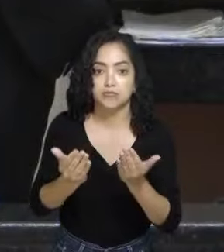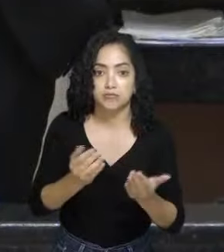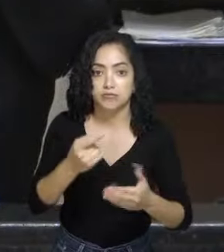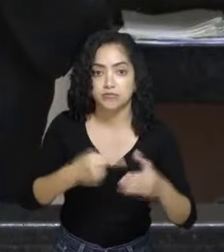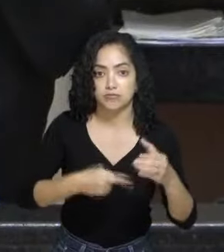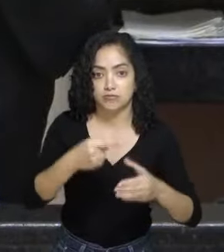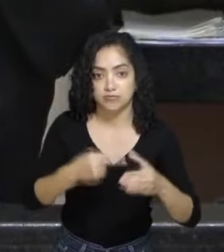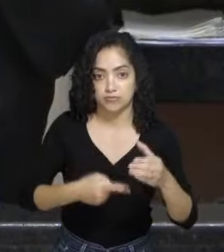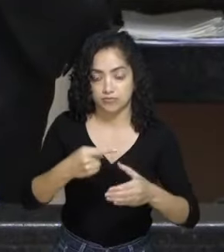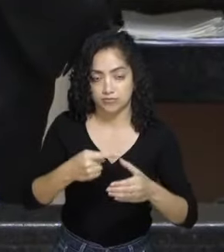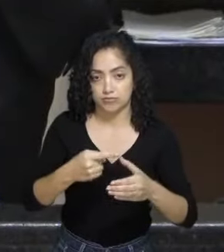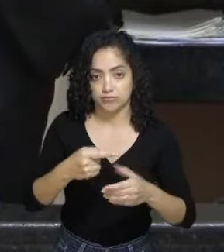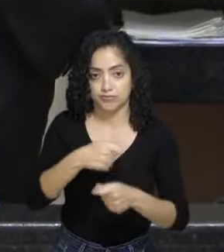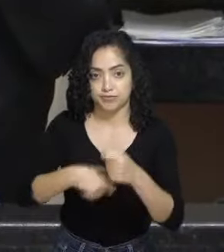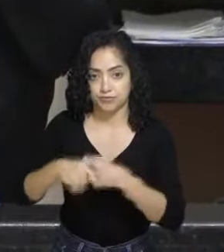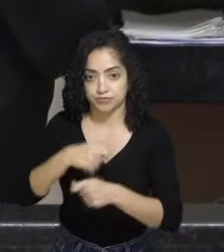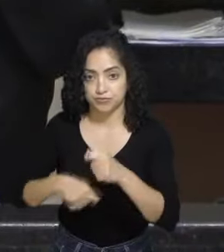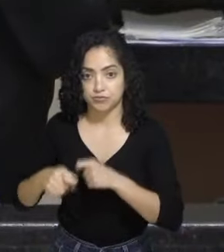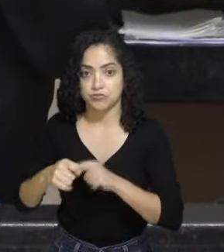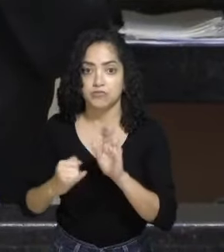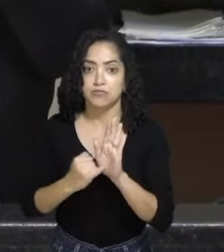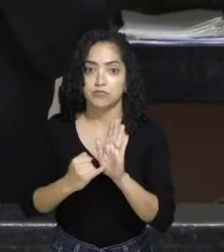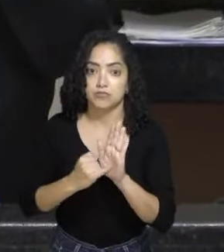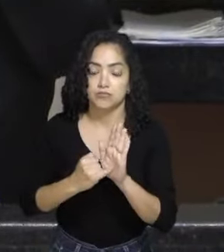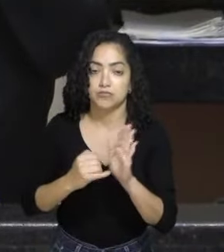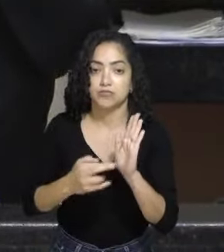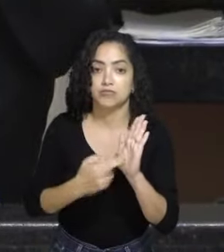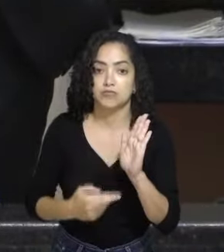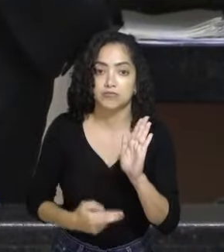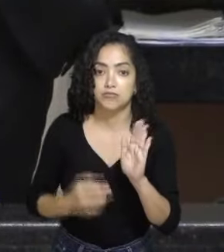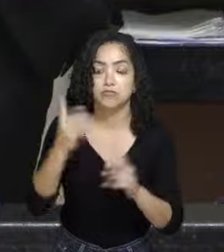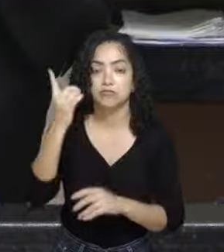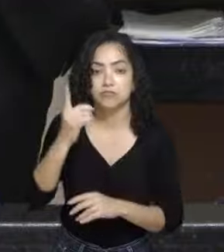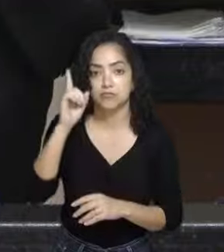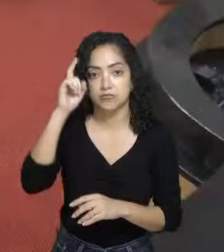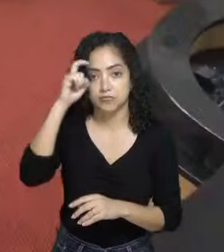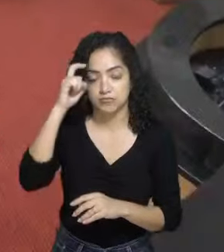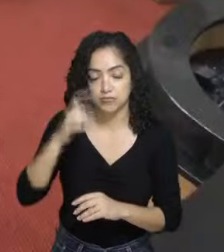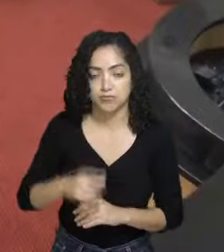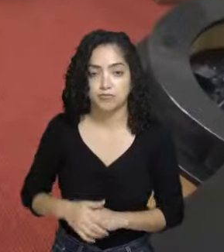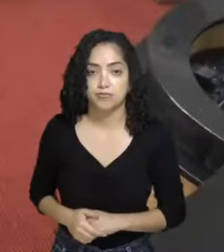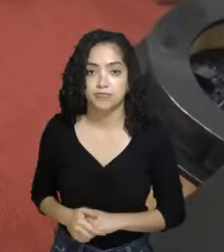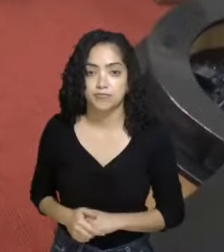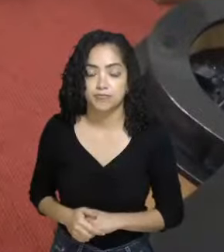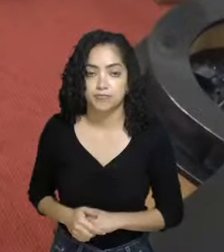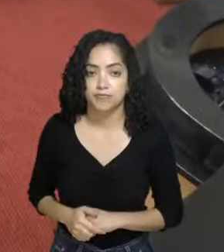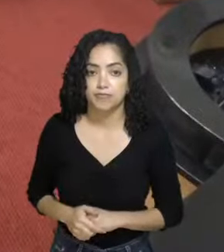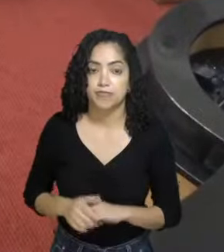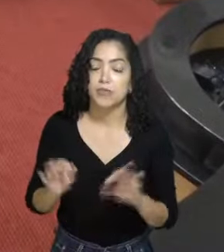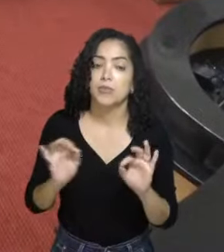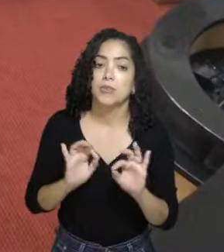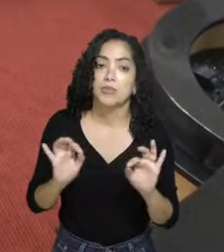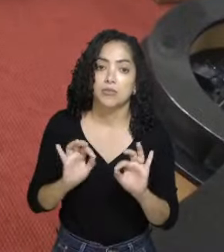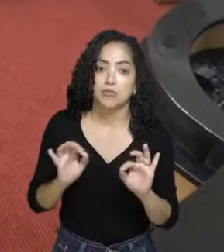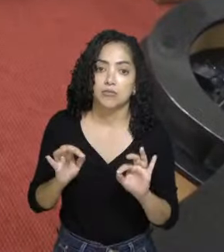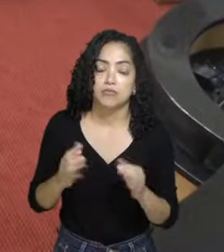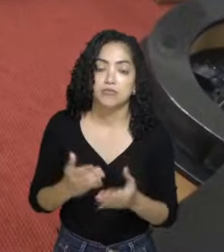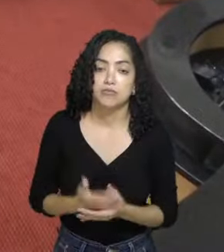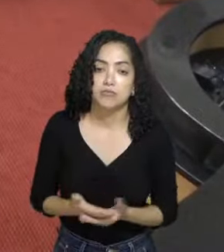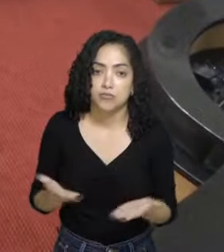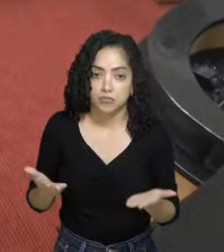de Finanças e Tributação, relatoria, deputado Marcos Vieira, em discussão. Não havendo quem queira discutir